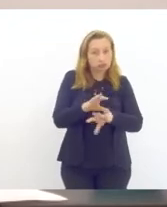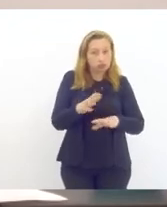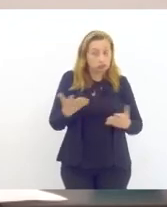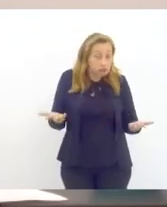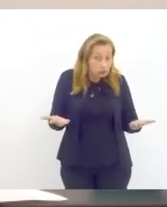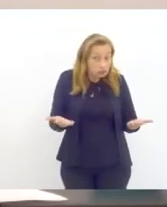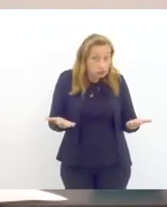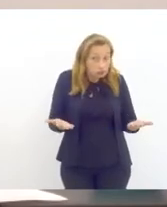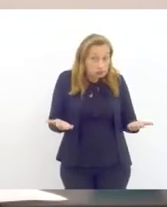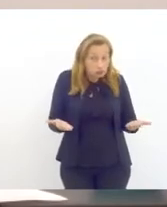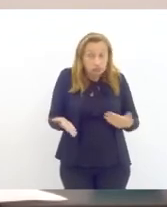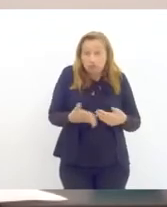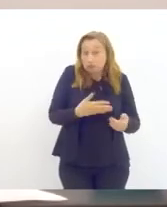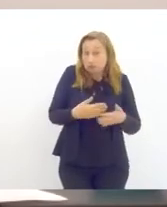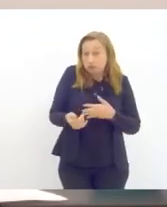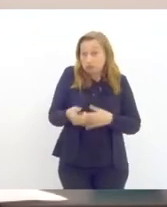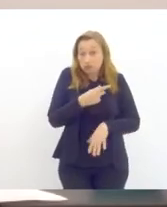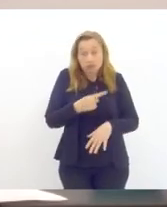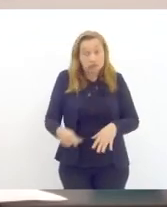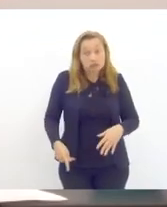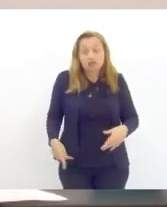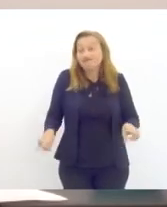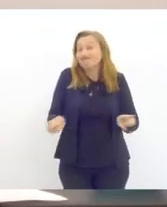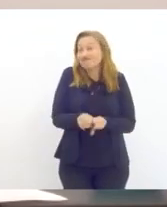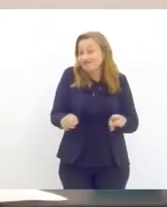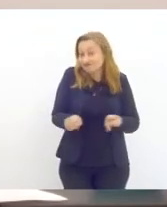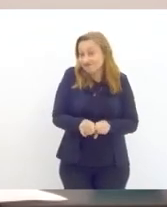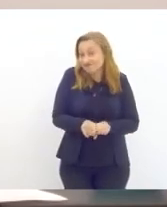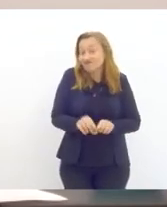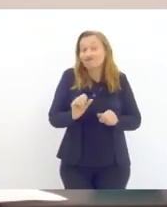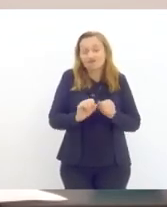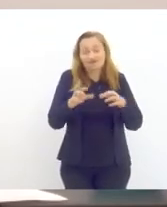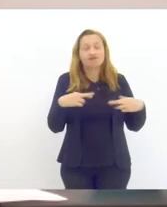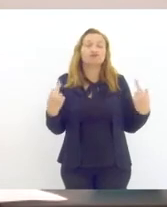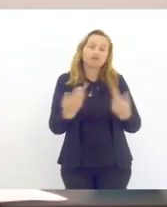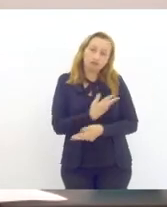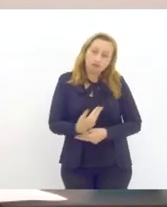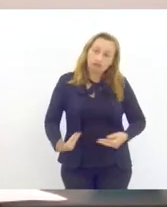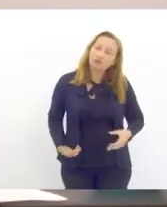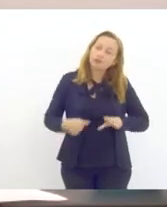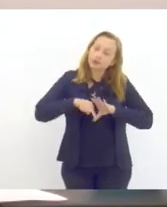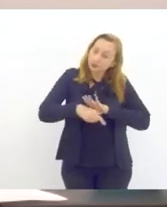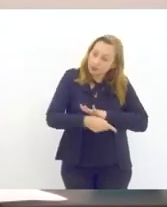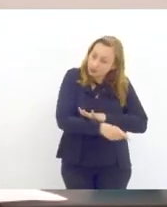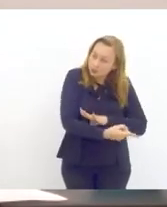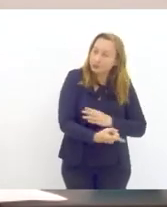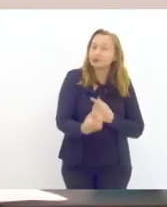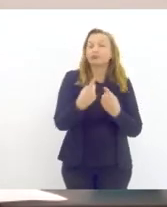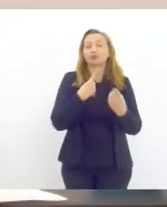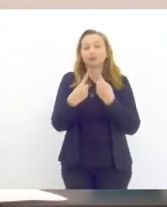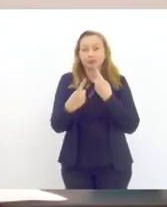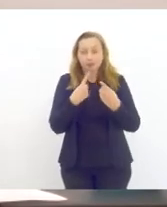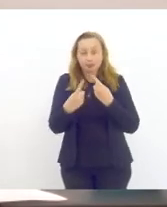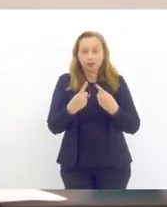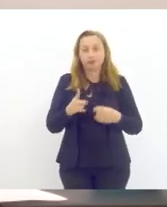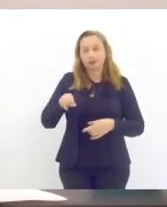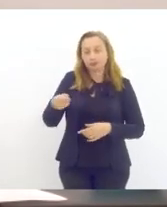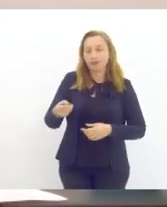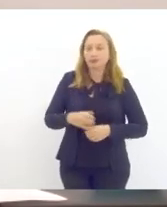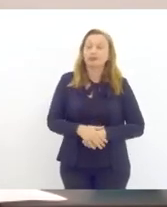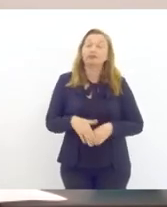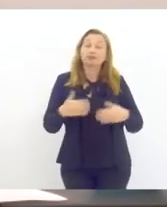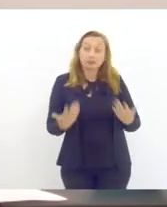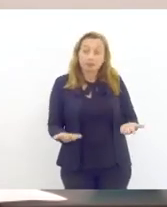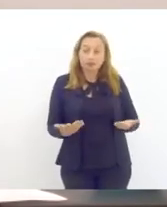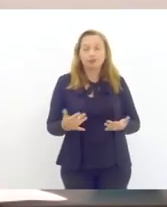o presidente que for, também fará audiência pública para aprofundar esse debate, etc., etc. Então,